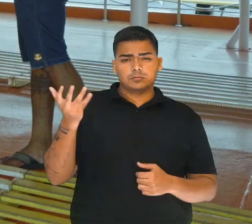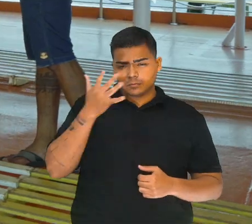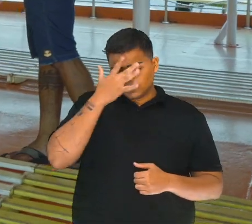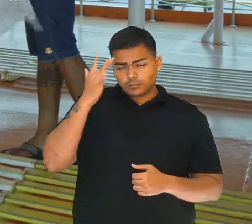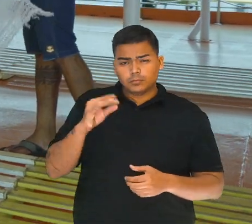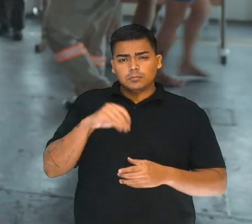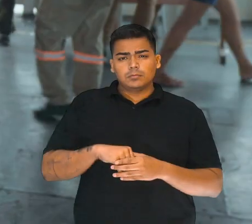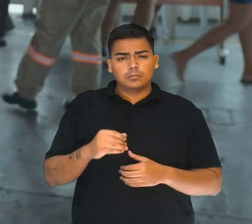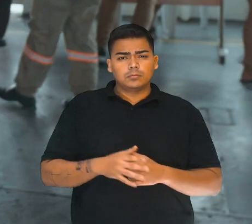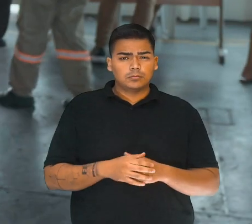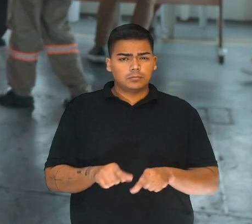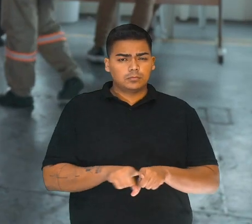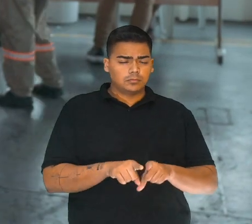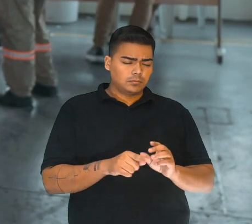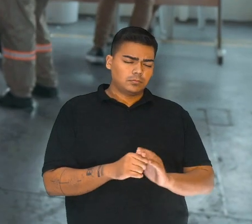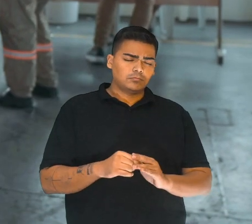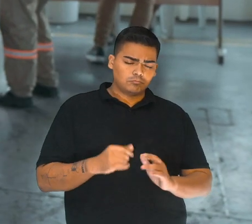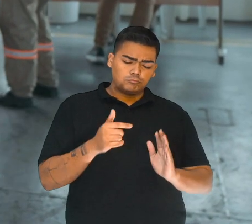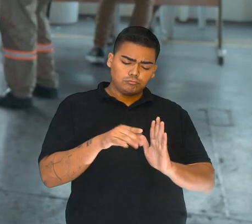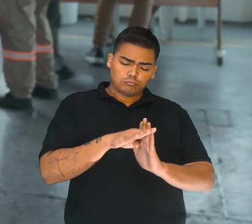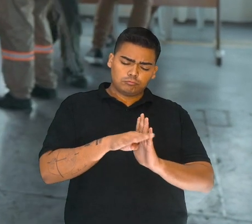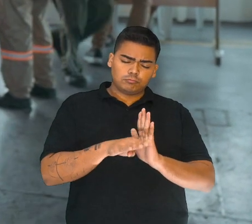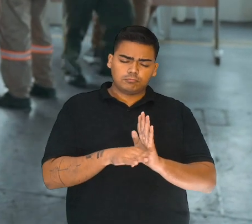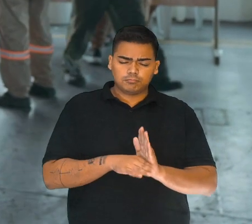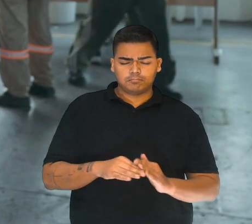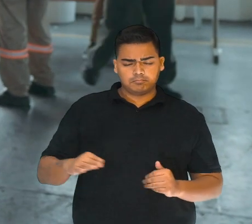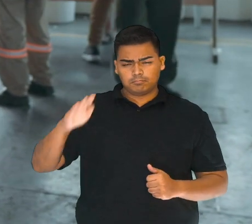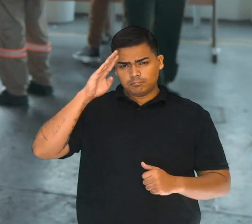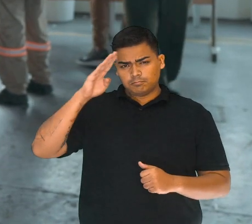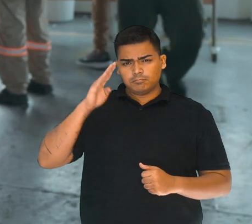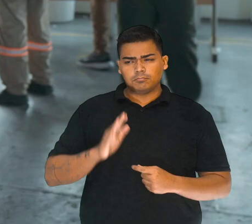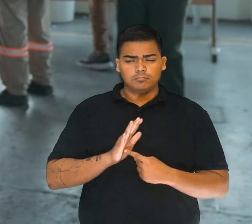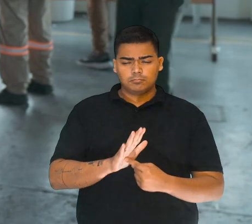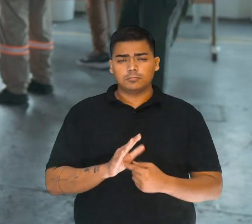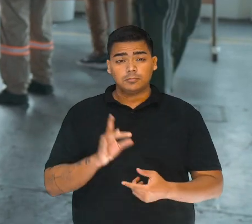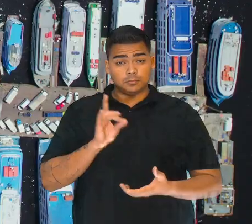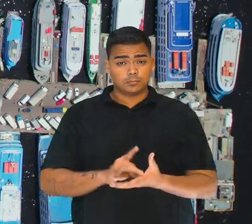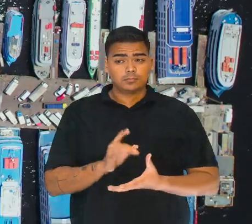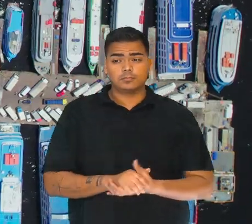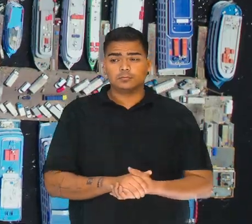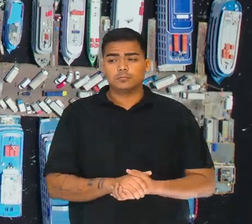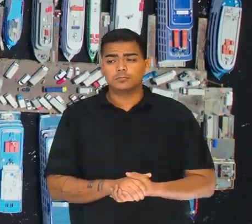lotação, a outros órgãos da Marinha receber essa lista toda digitalizada, bonitinho, em tempo real.